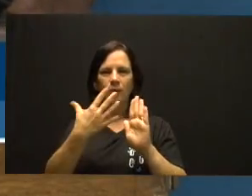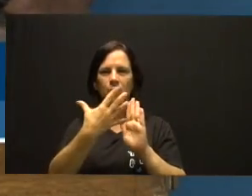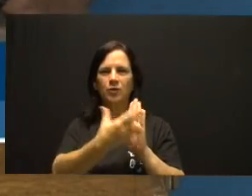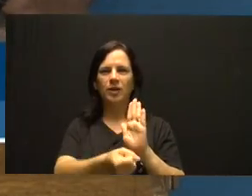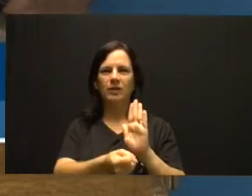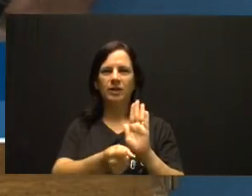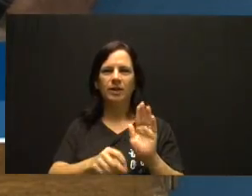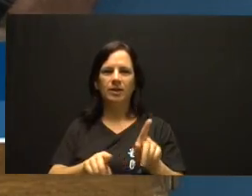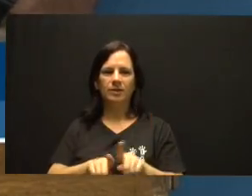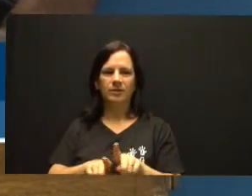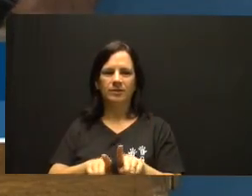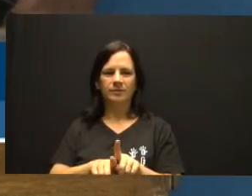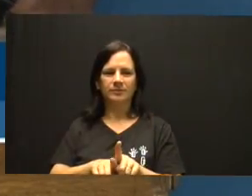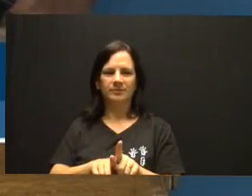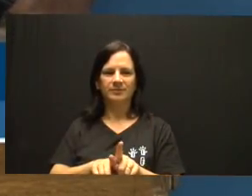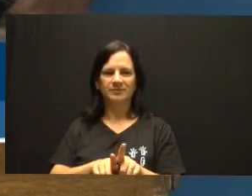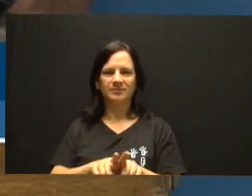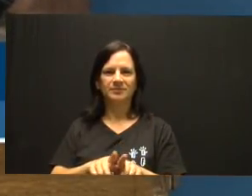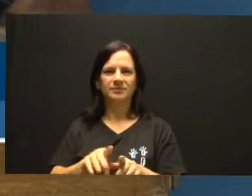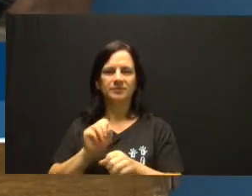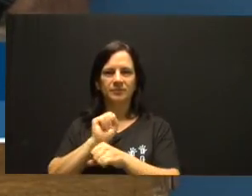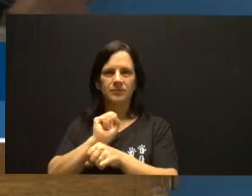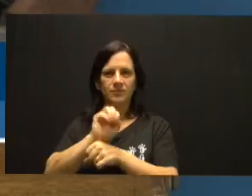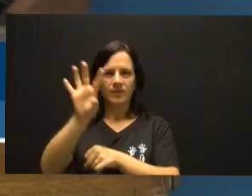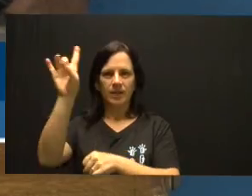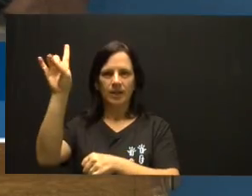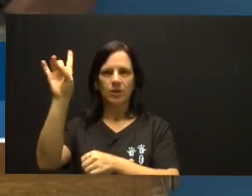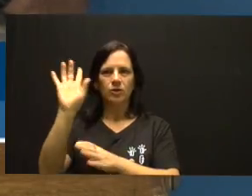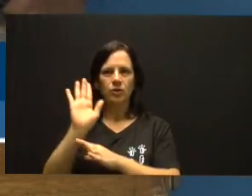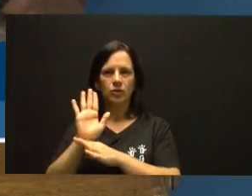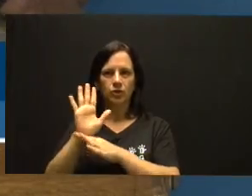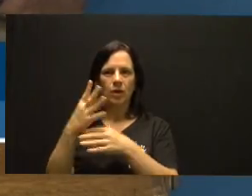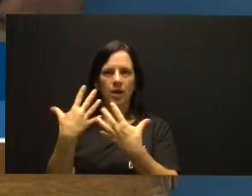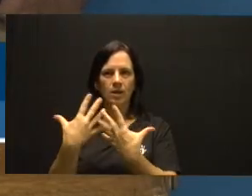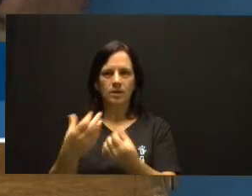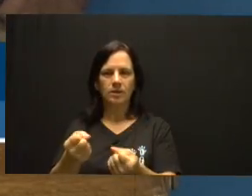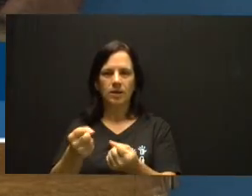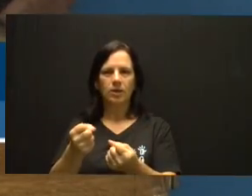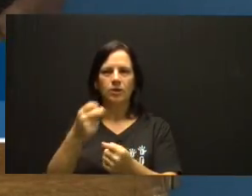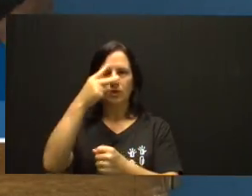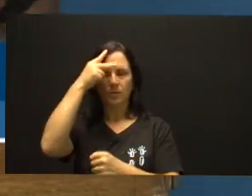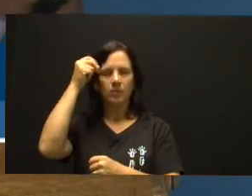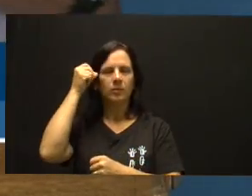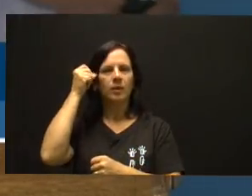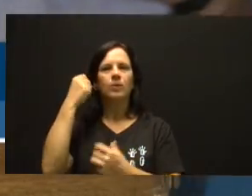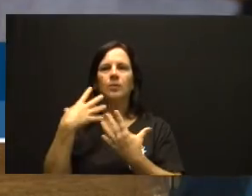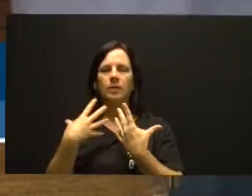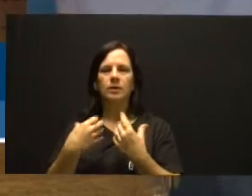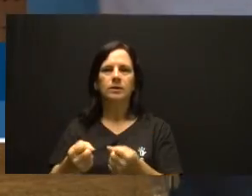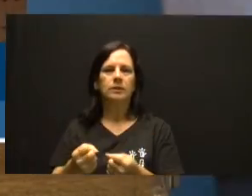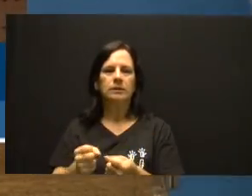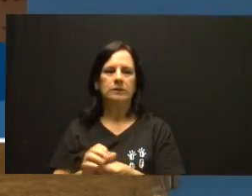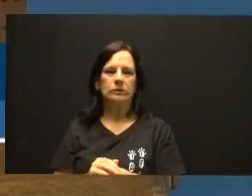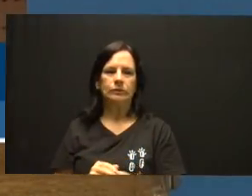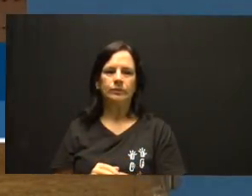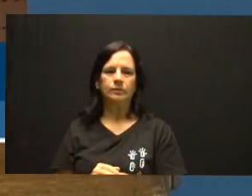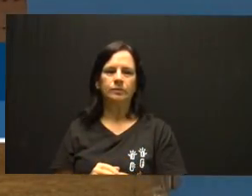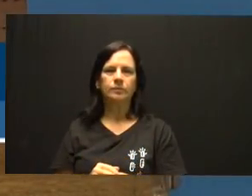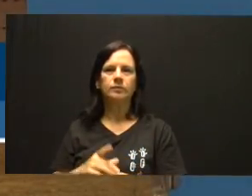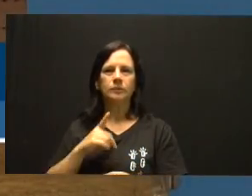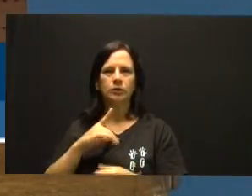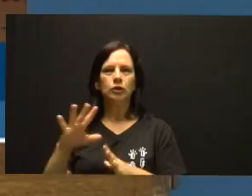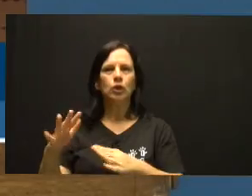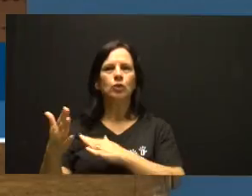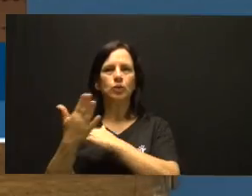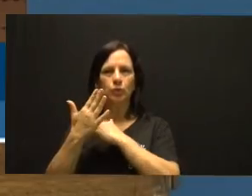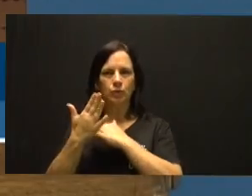e dizer que espero a Deus que seja atendido, que o nosso prefeito atenda. Eu sei que ele vai atender, que ele tem nos